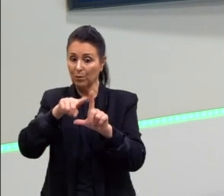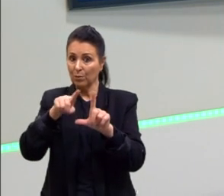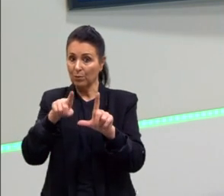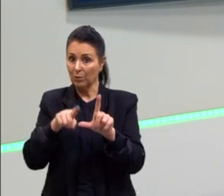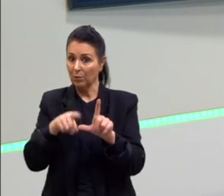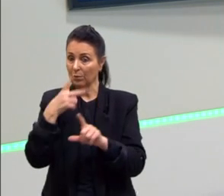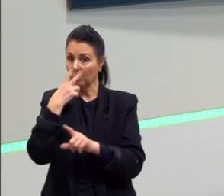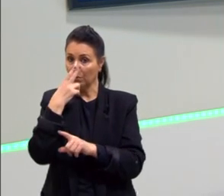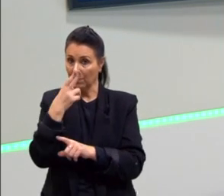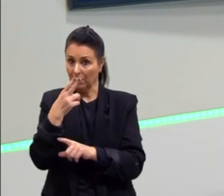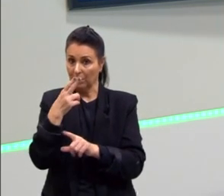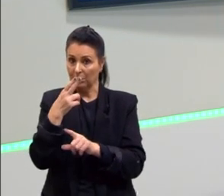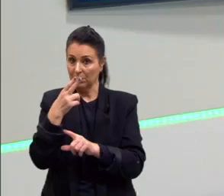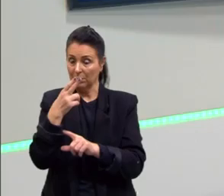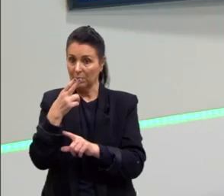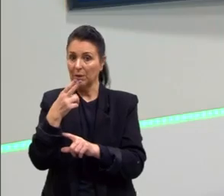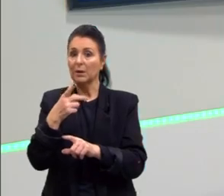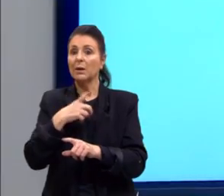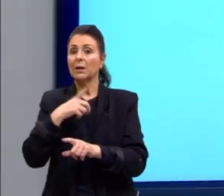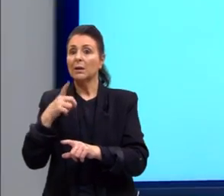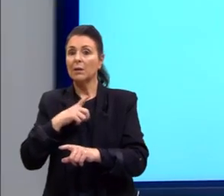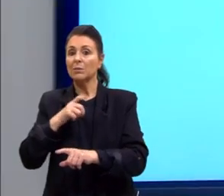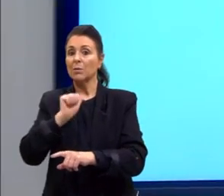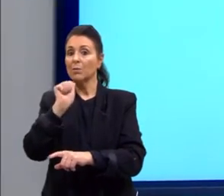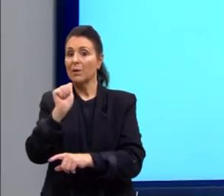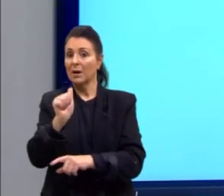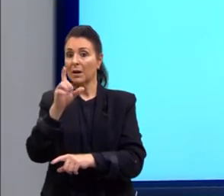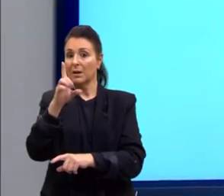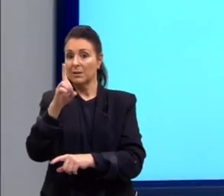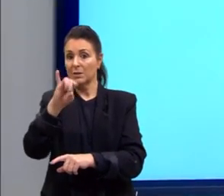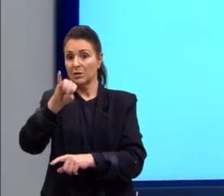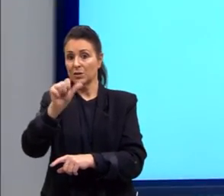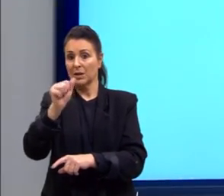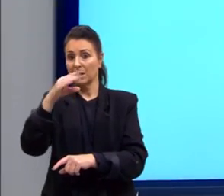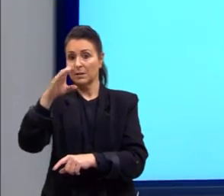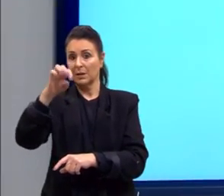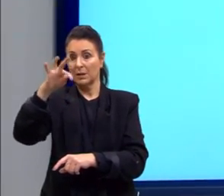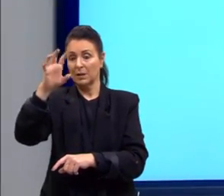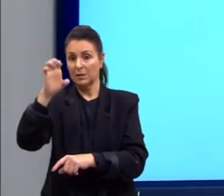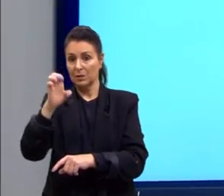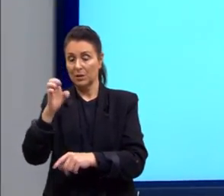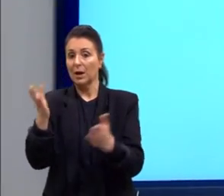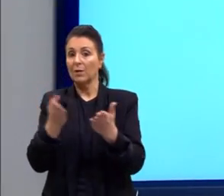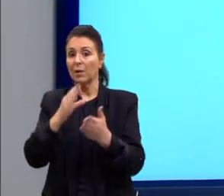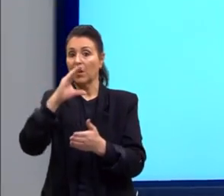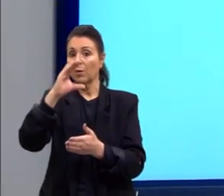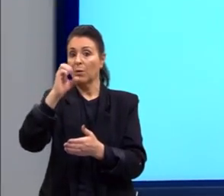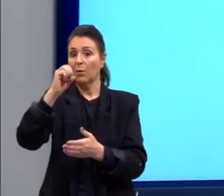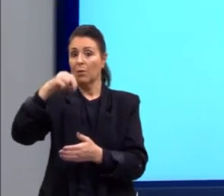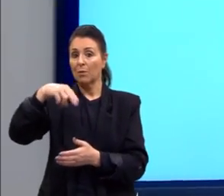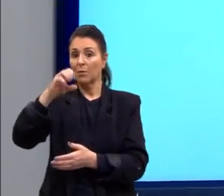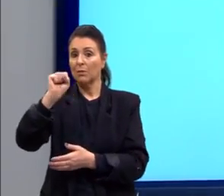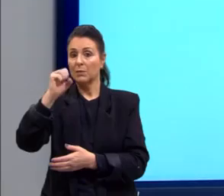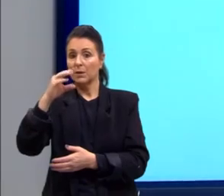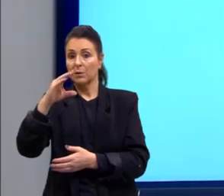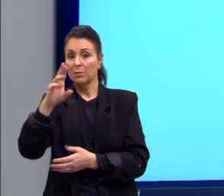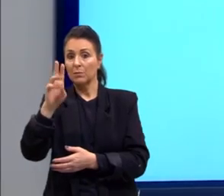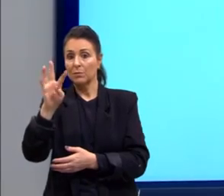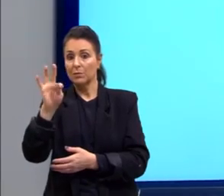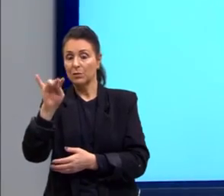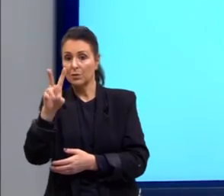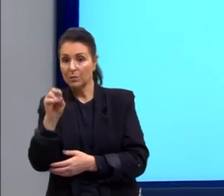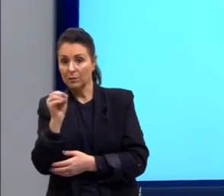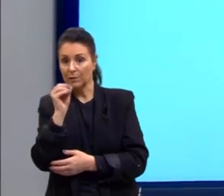em comum Esses são chamados então de adjecentes agora os consecutivos é quando